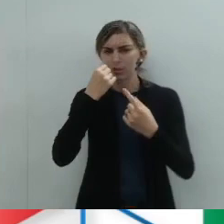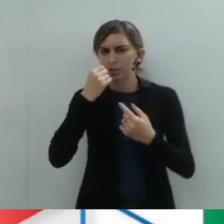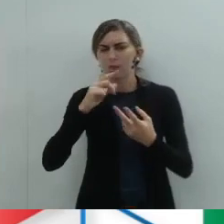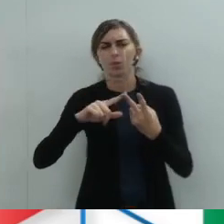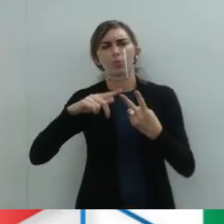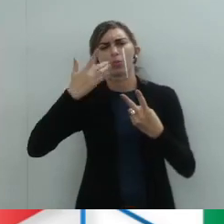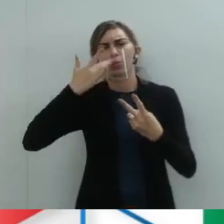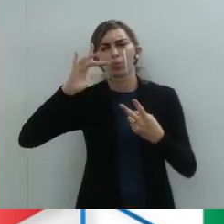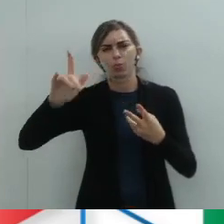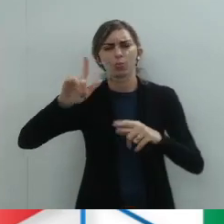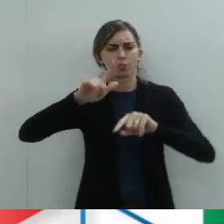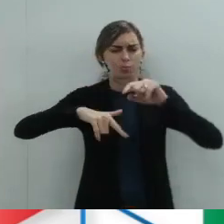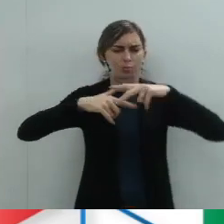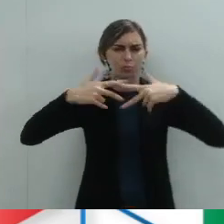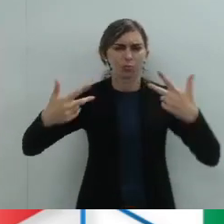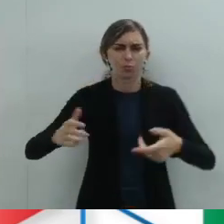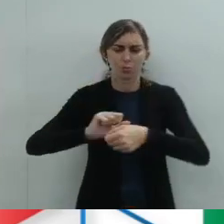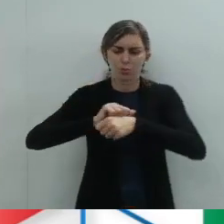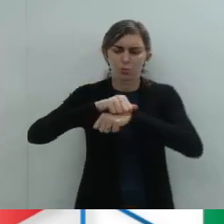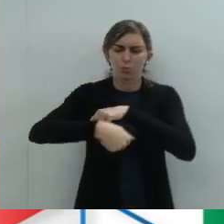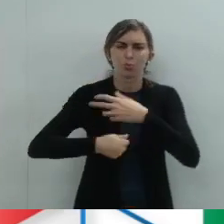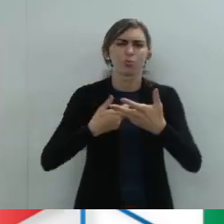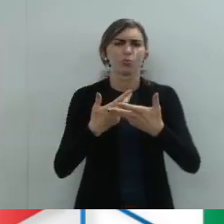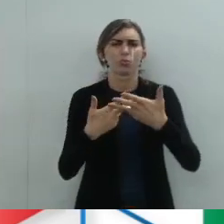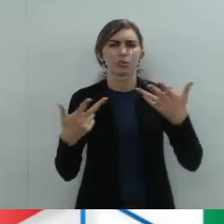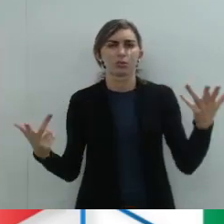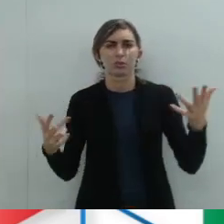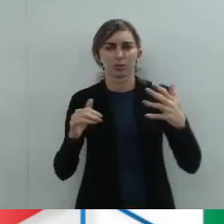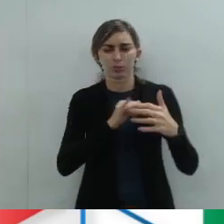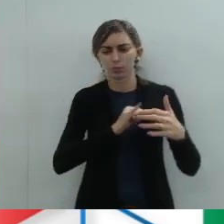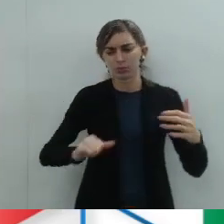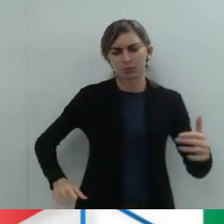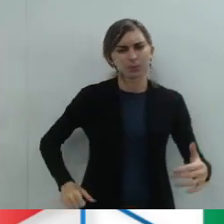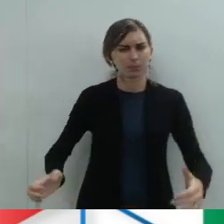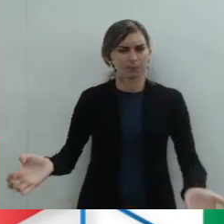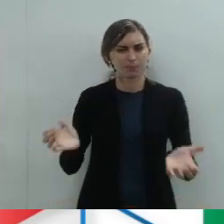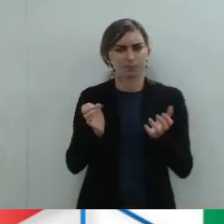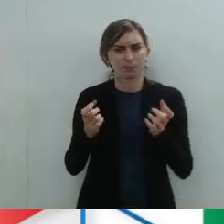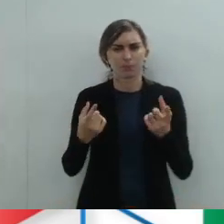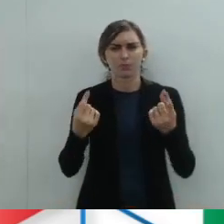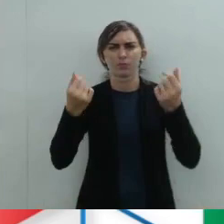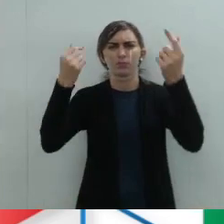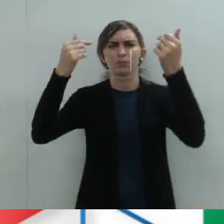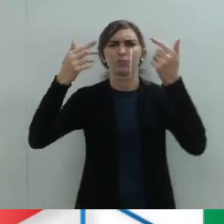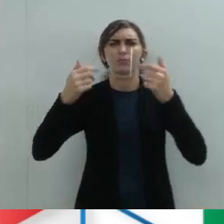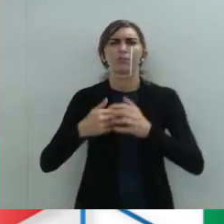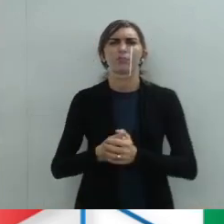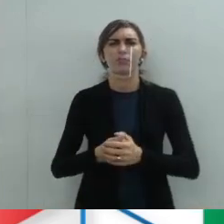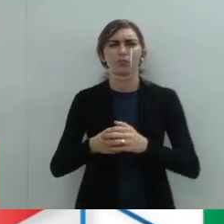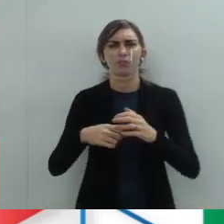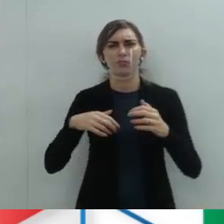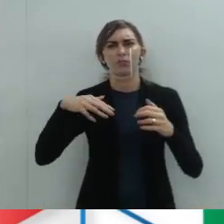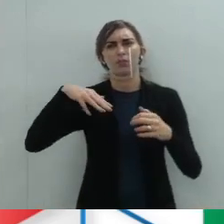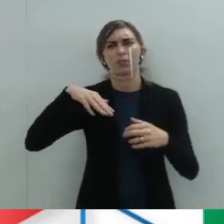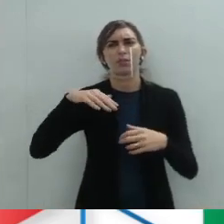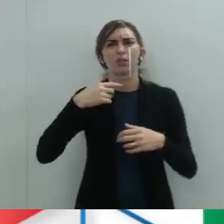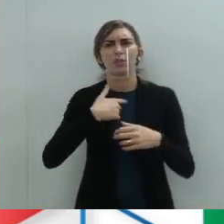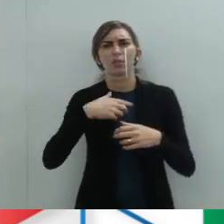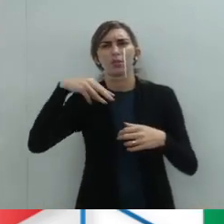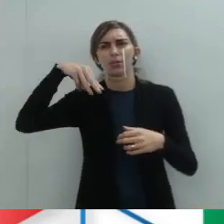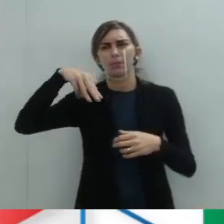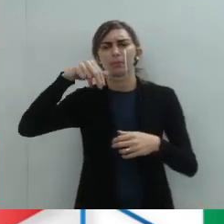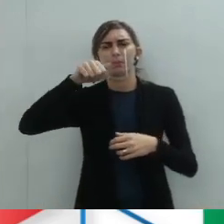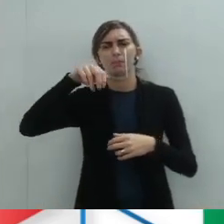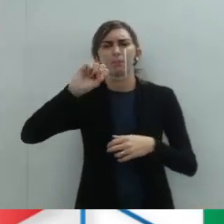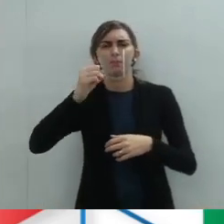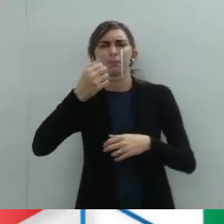ouro, especiarias, couro. O império era imensamente rico e o imperador era Mansa Mousa, um devoto muçulmano que